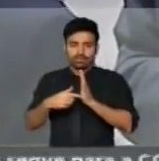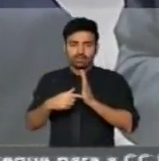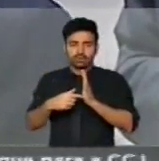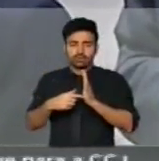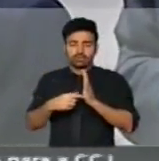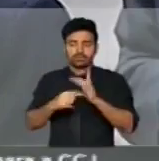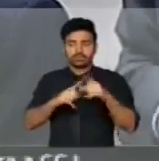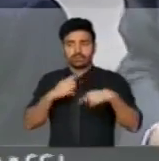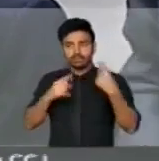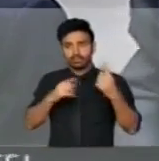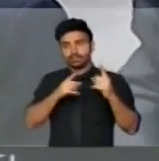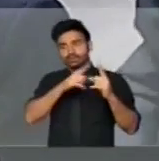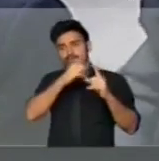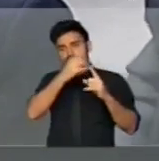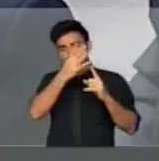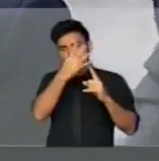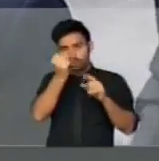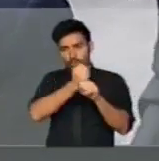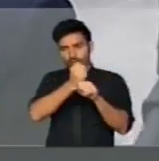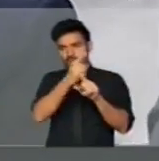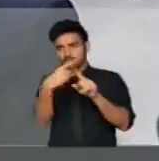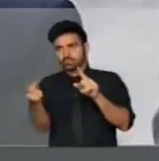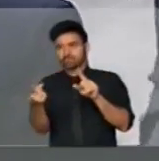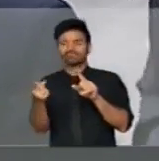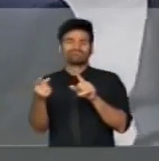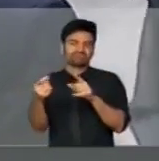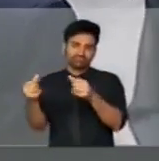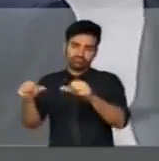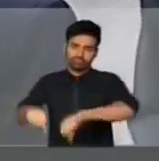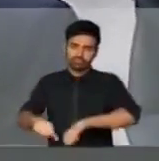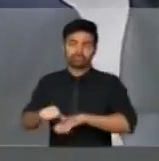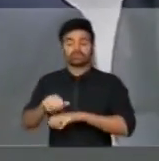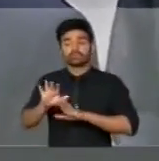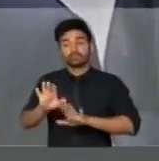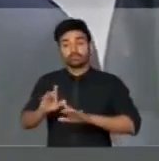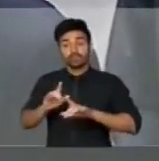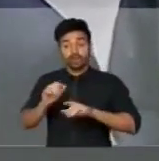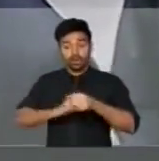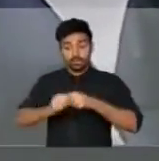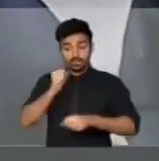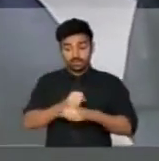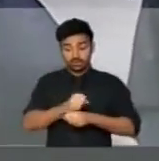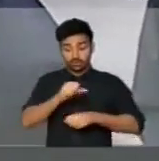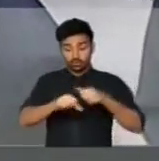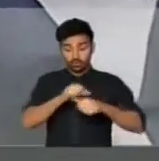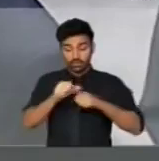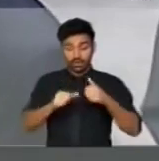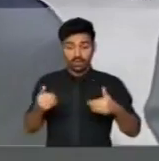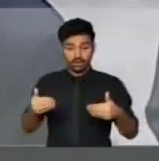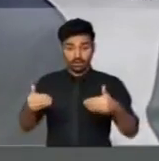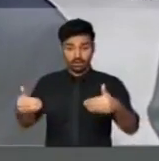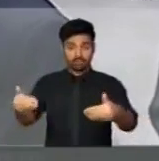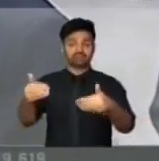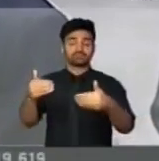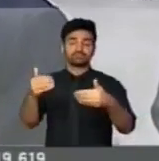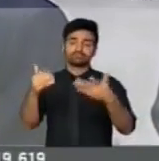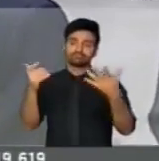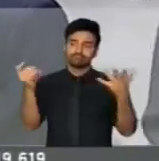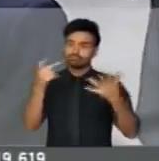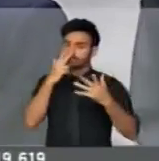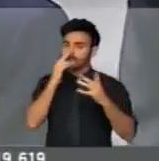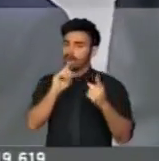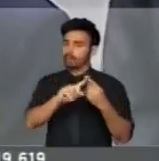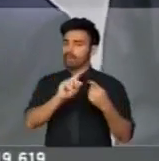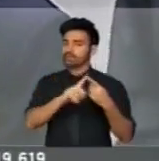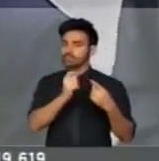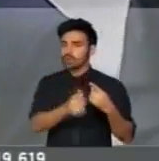no segundo período. E ano passado, com a reforma ministerial, se ameaçou de novo a extinção